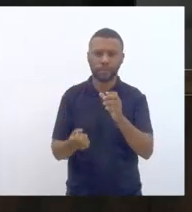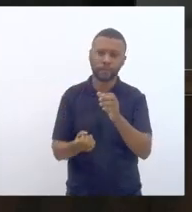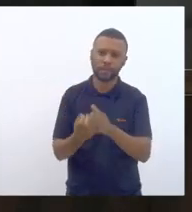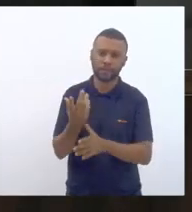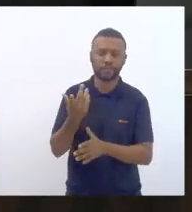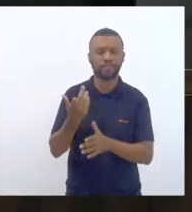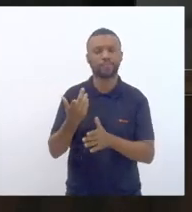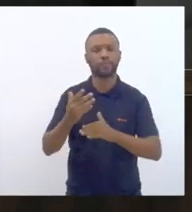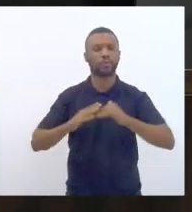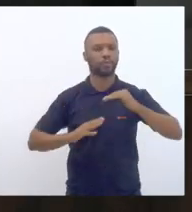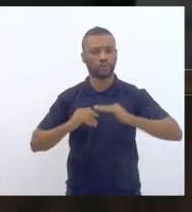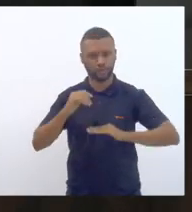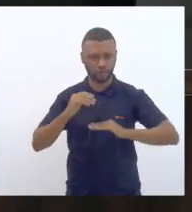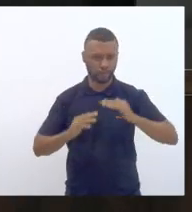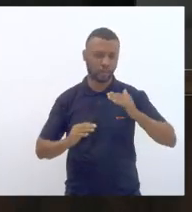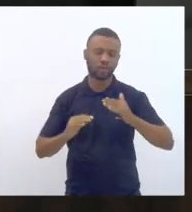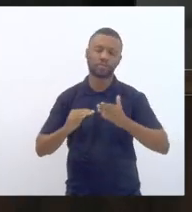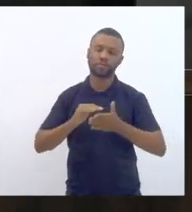do Executivo Público